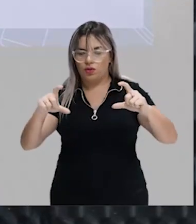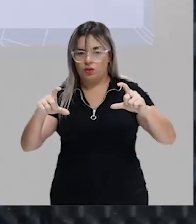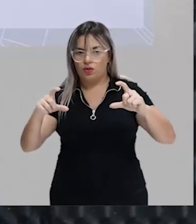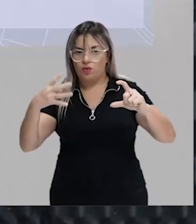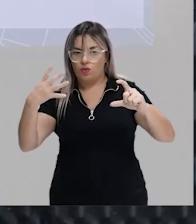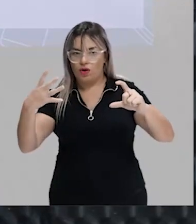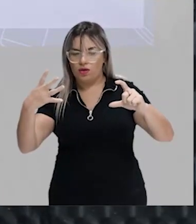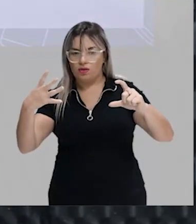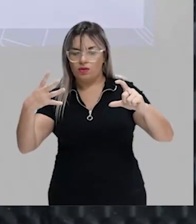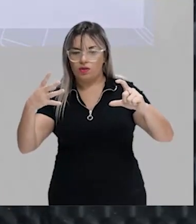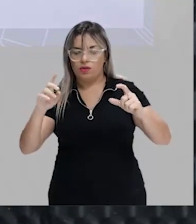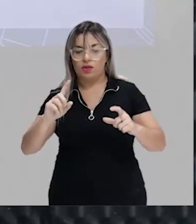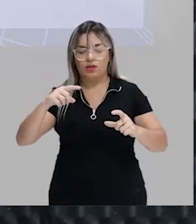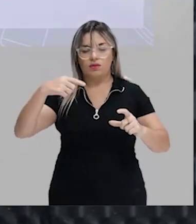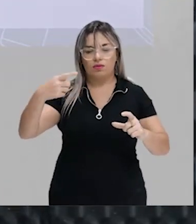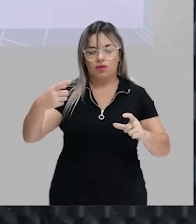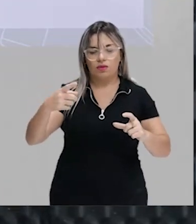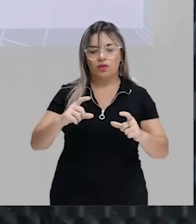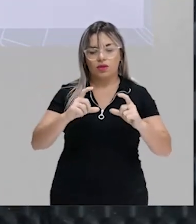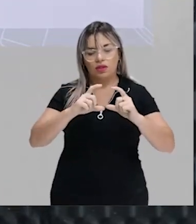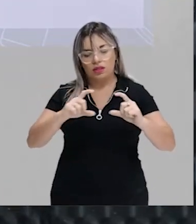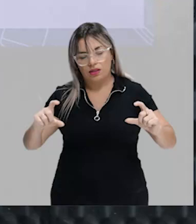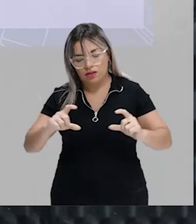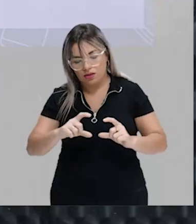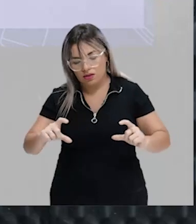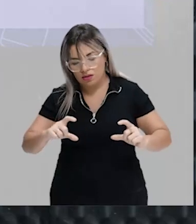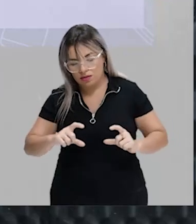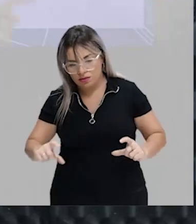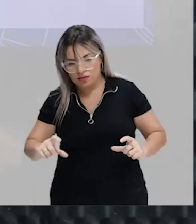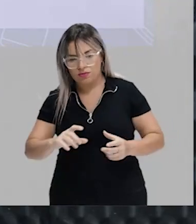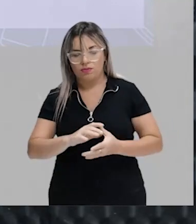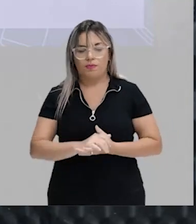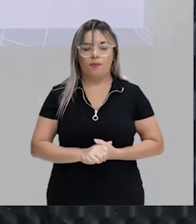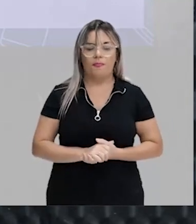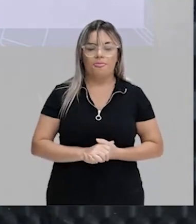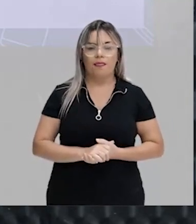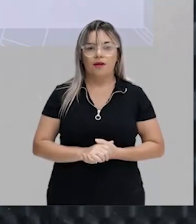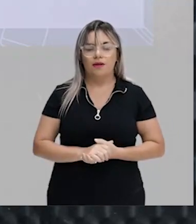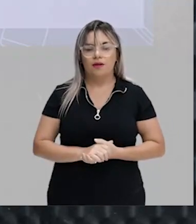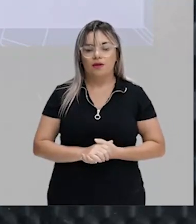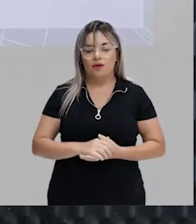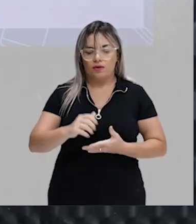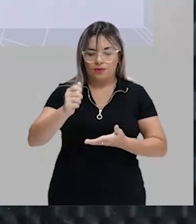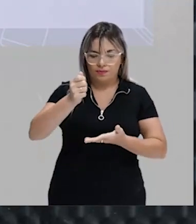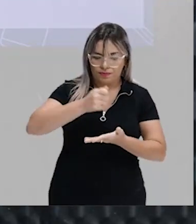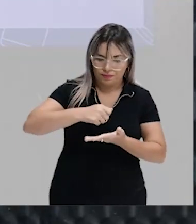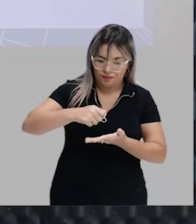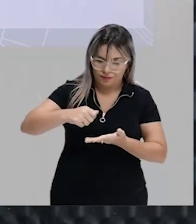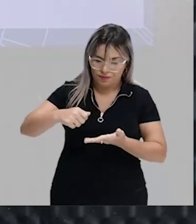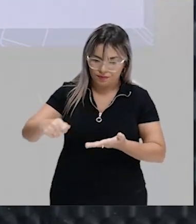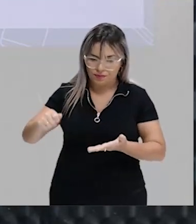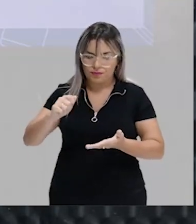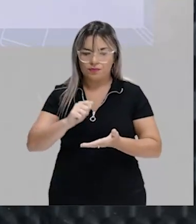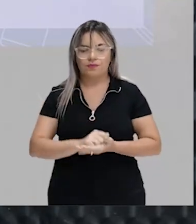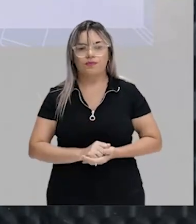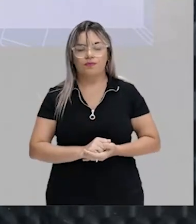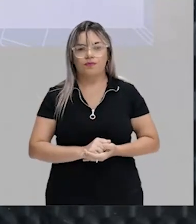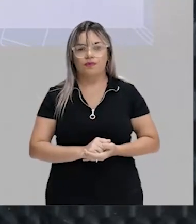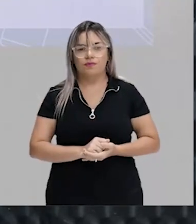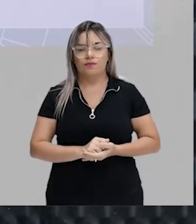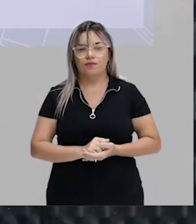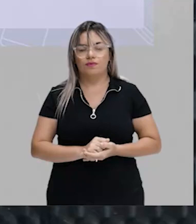com 3 versos. Então, quando se escreve também narrativas e jornadas marítimas, destaca-se